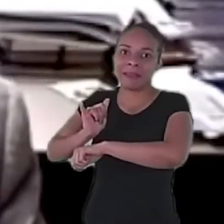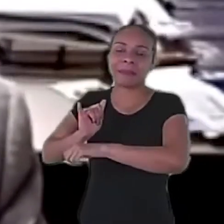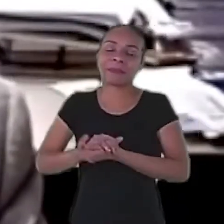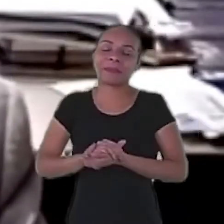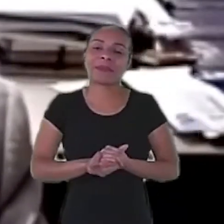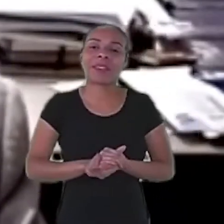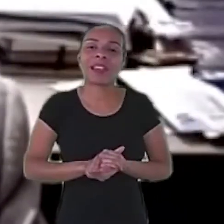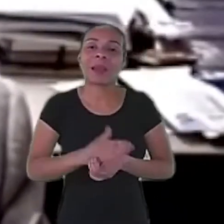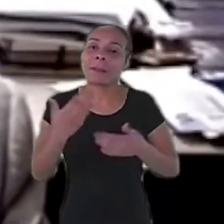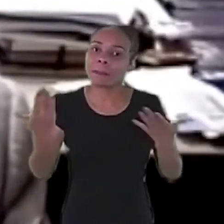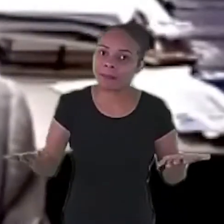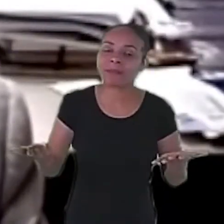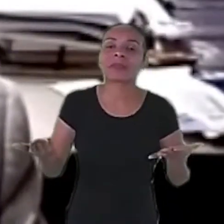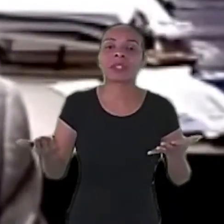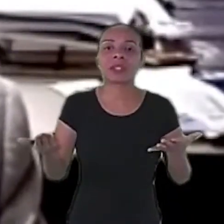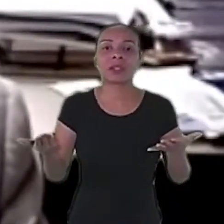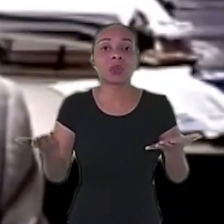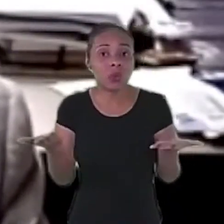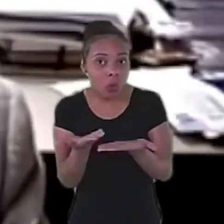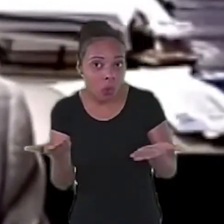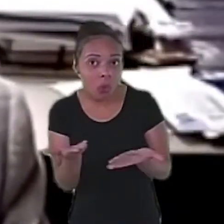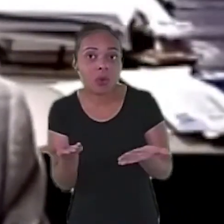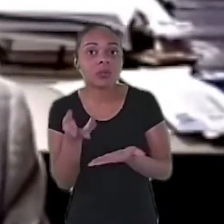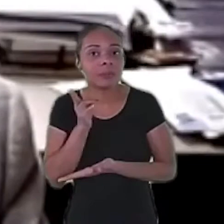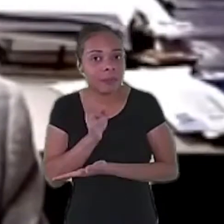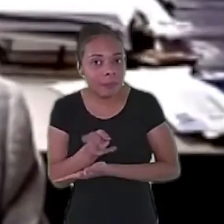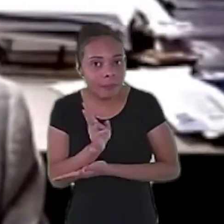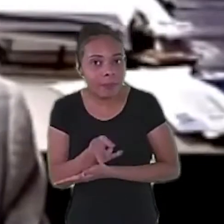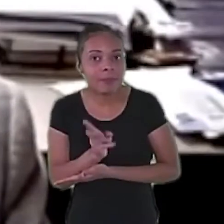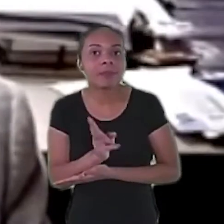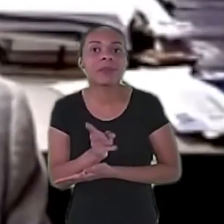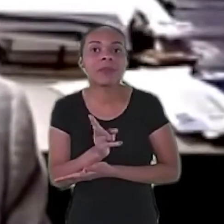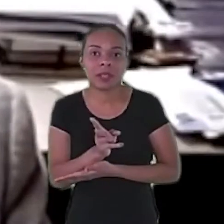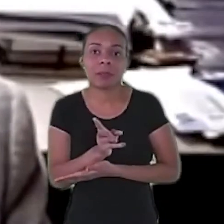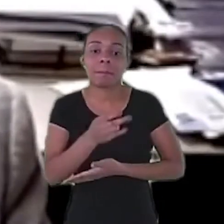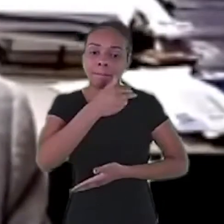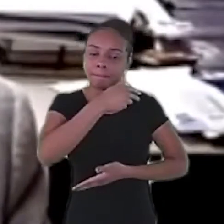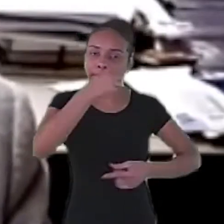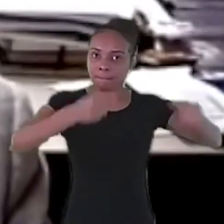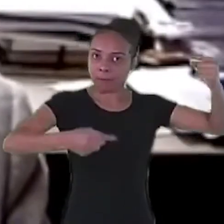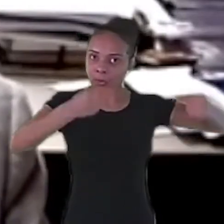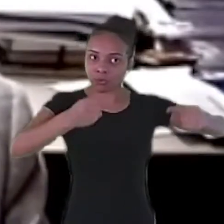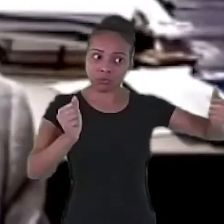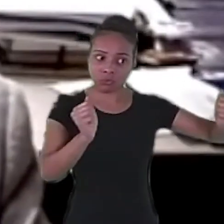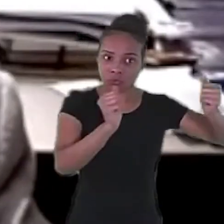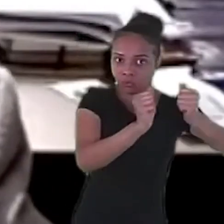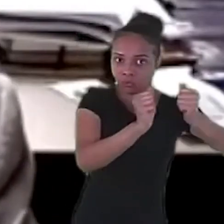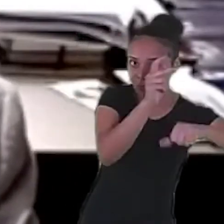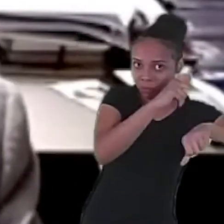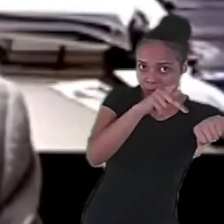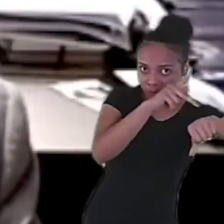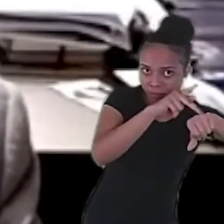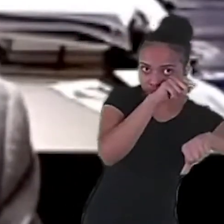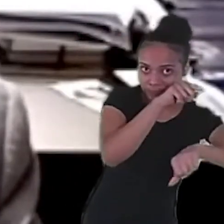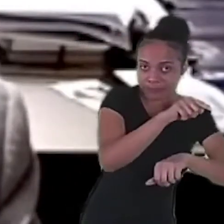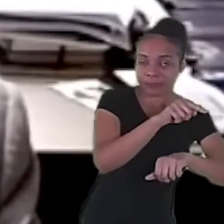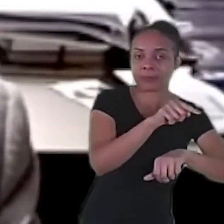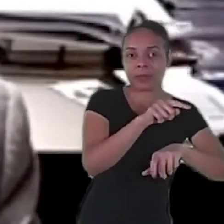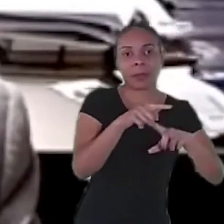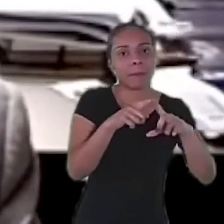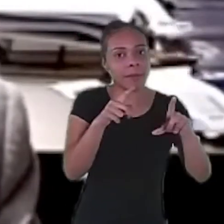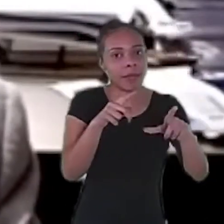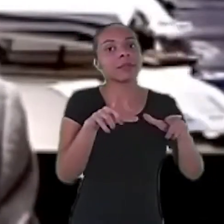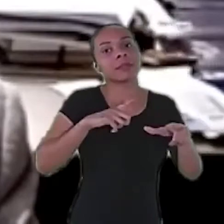valer, mantém a política de tensão com a China. De maneira que é algo extremamente complexo no cenário da